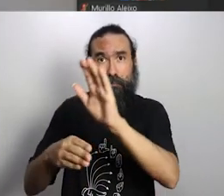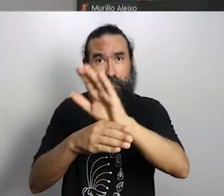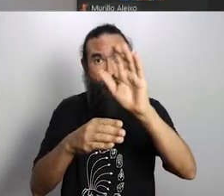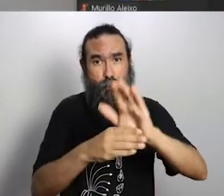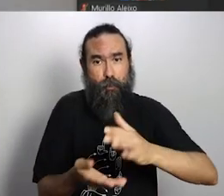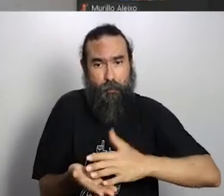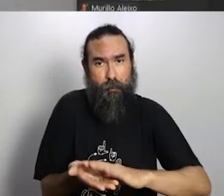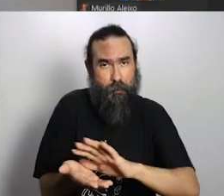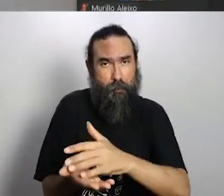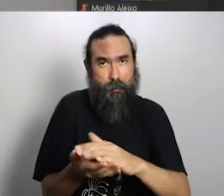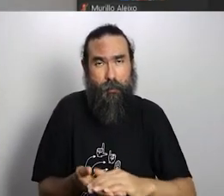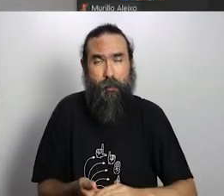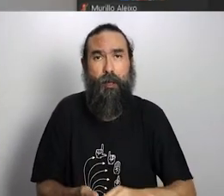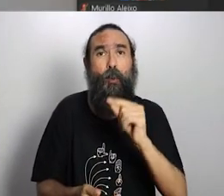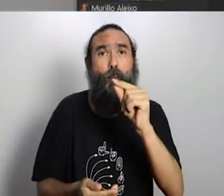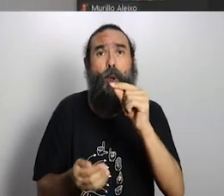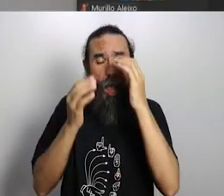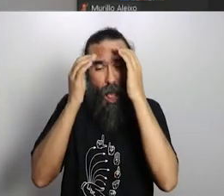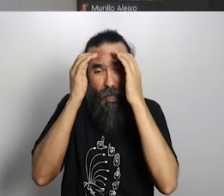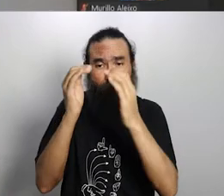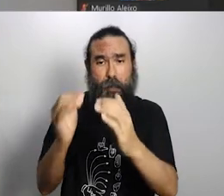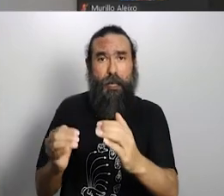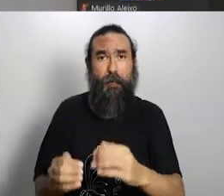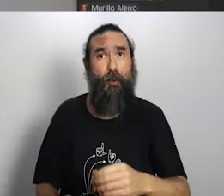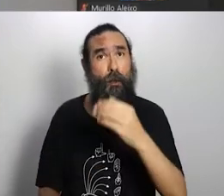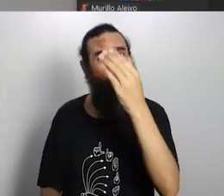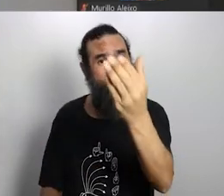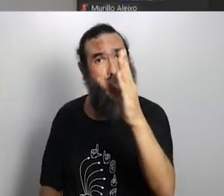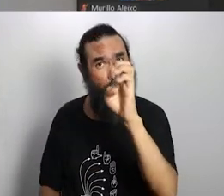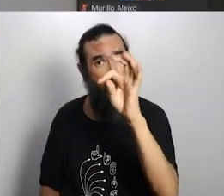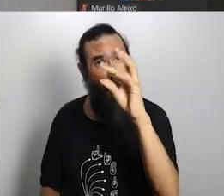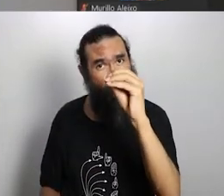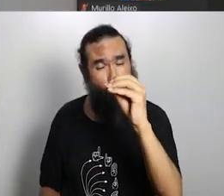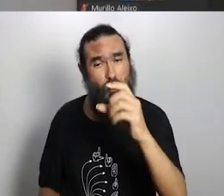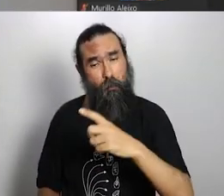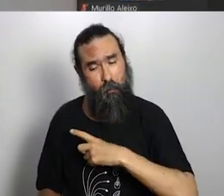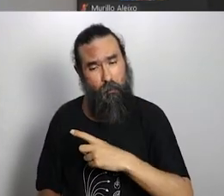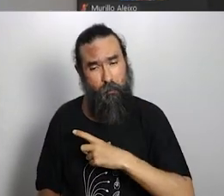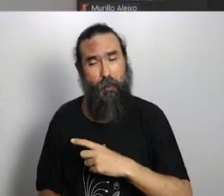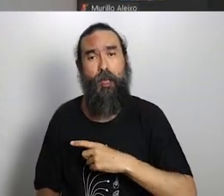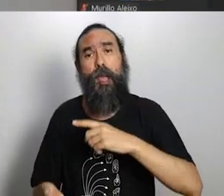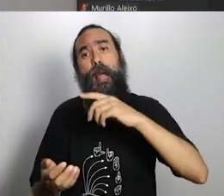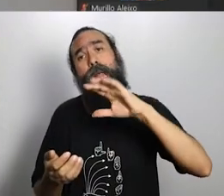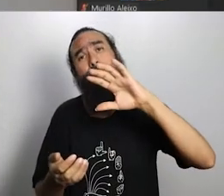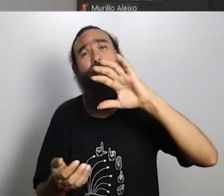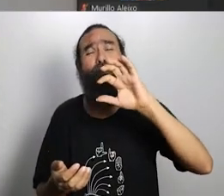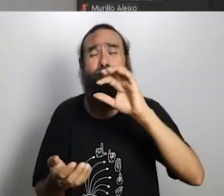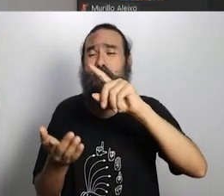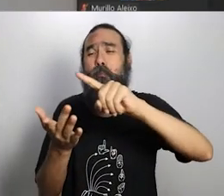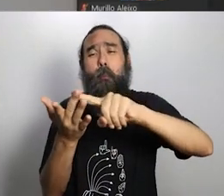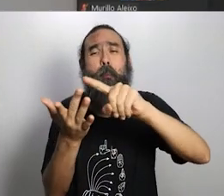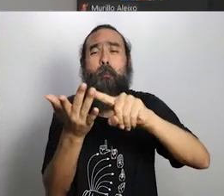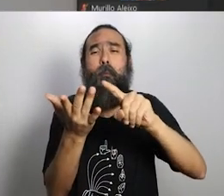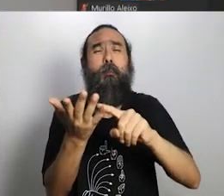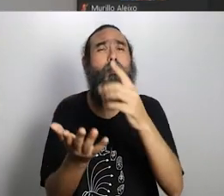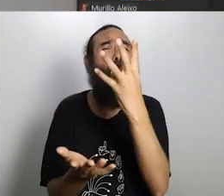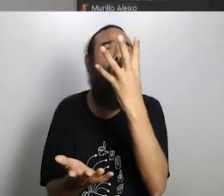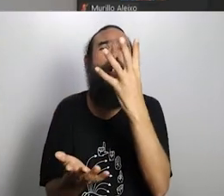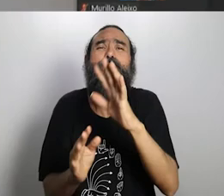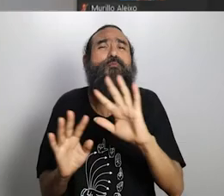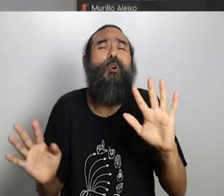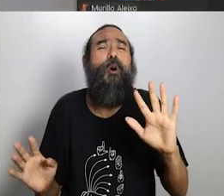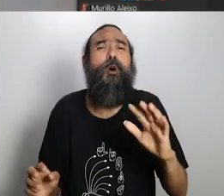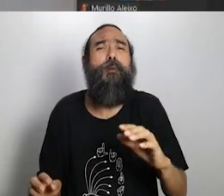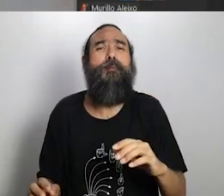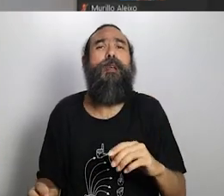artista e disseram assim, essa será reconhecida e será respeitada. Ou na tora, de todo jeito ela vai ter que